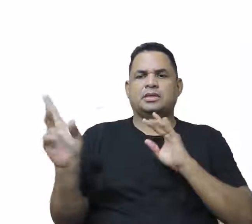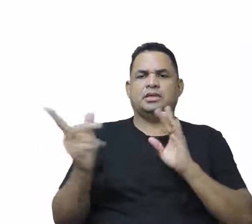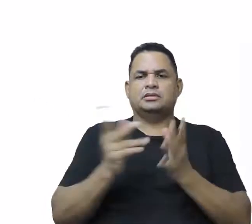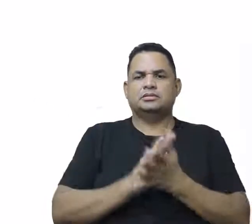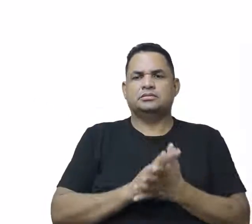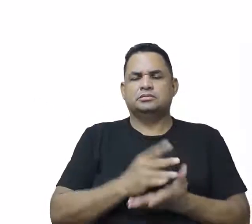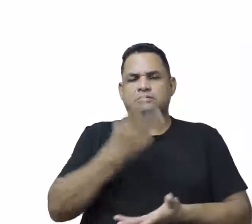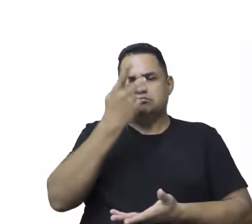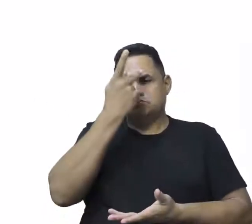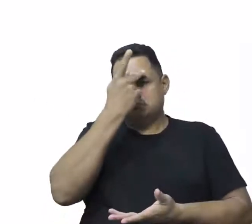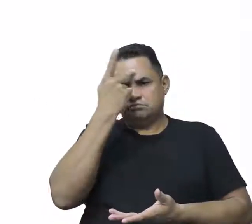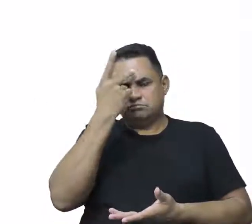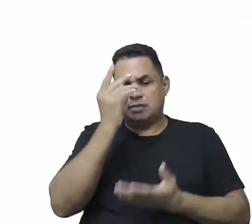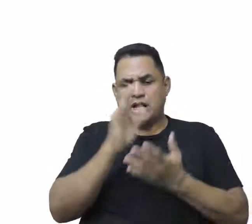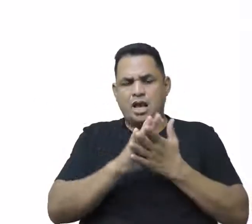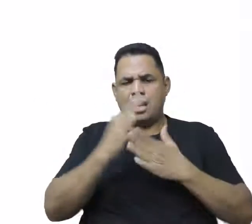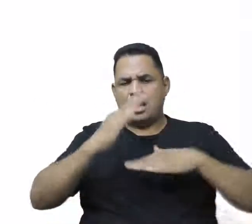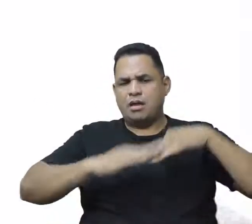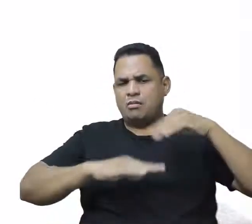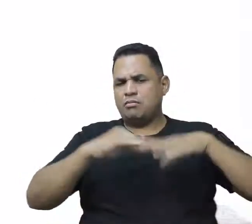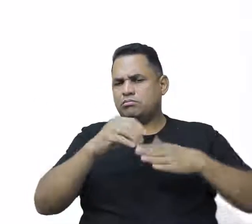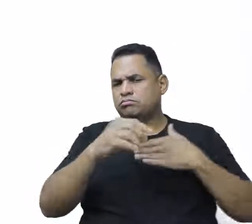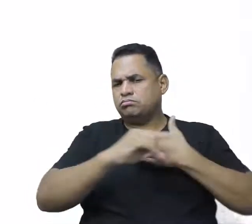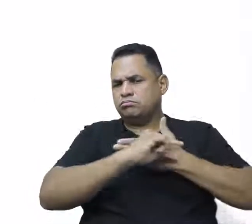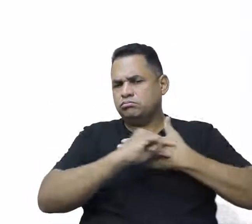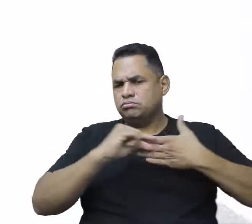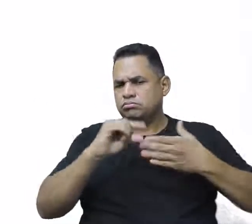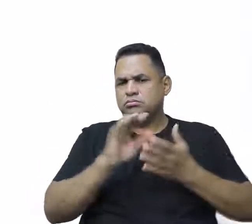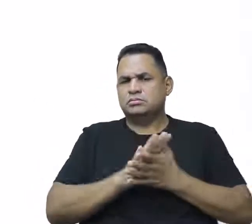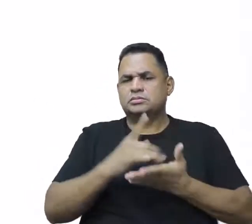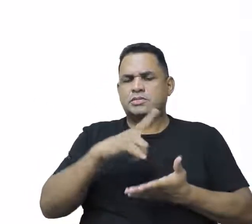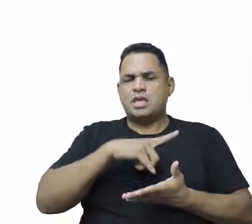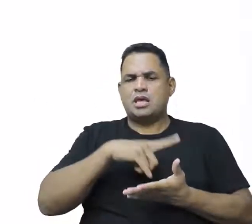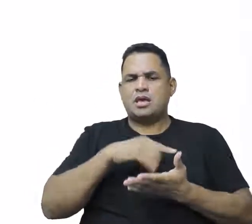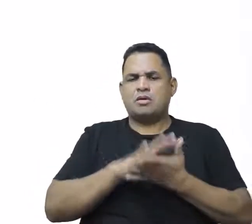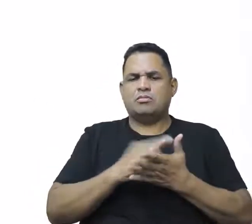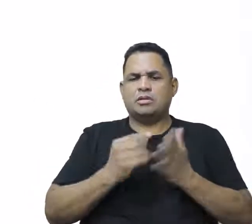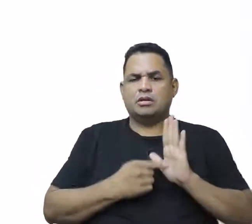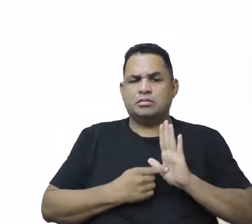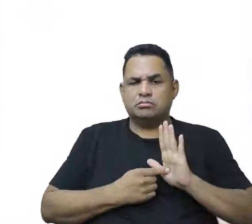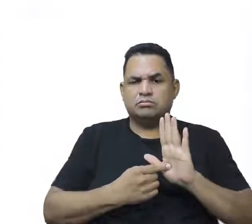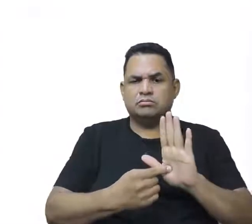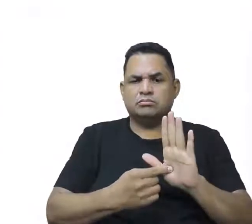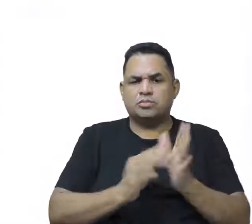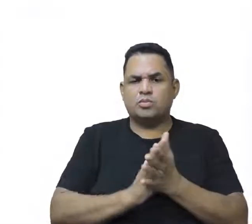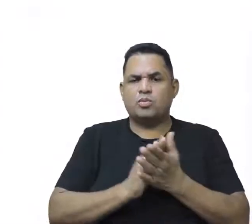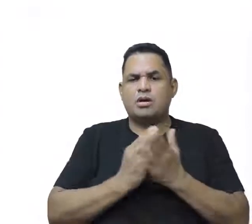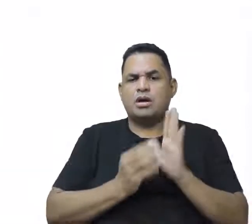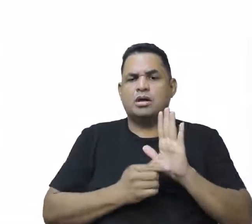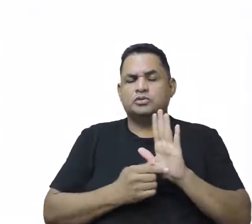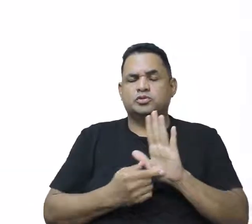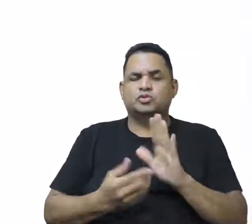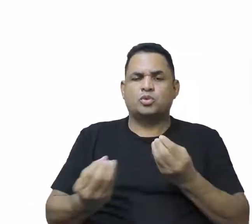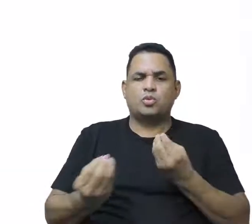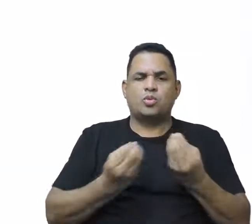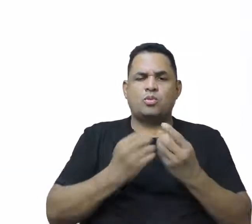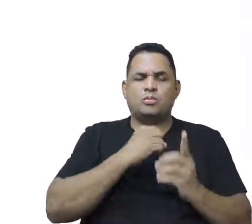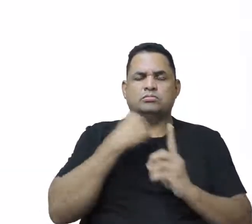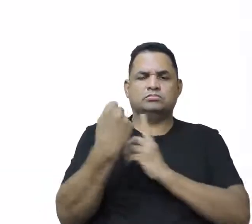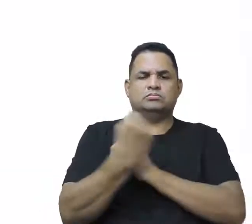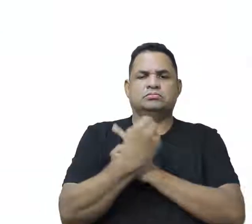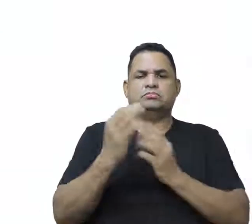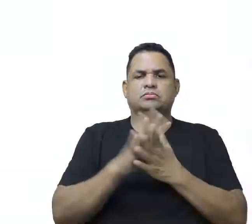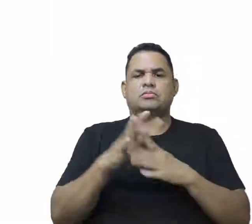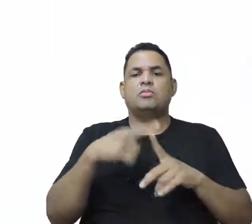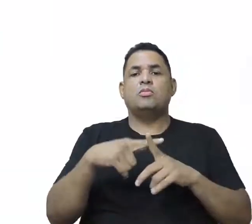um traz uma contribuição aí, uma visão, uma leitura dessa sociedade, né? Porque a sociologia